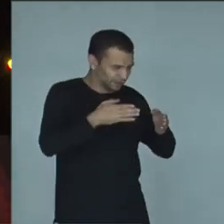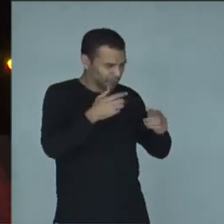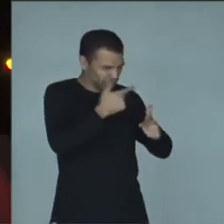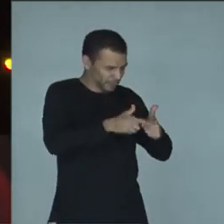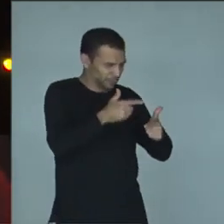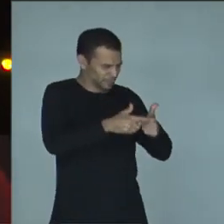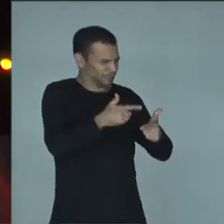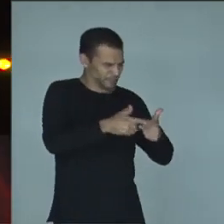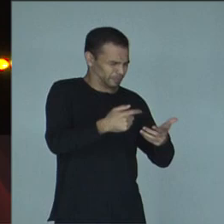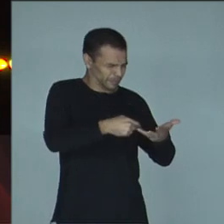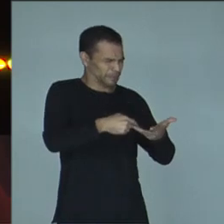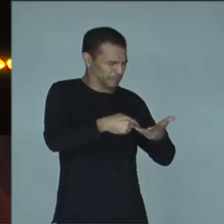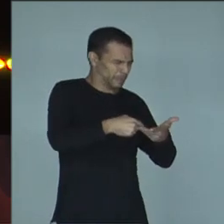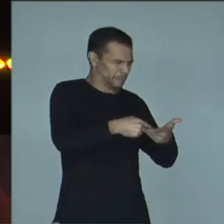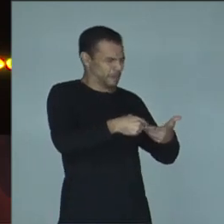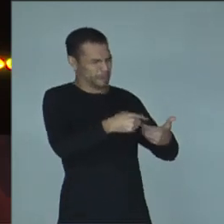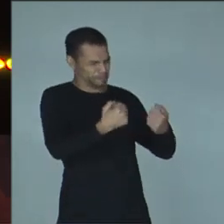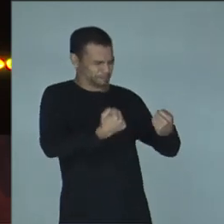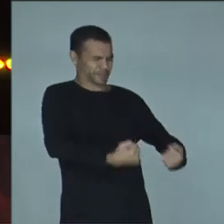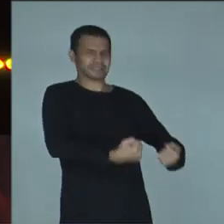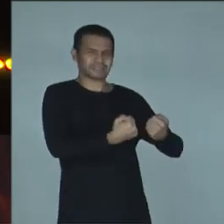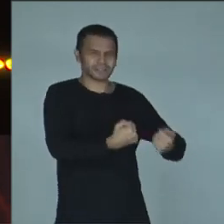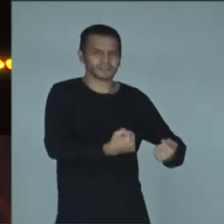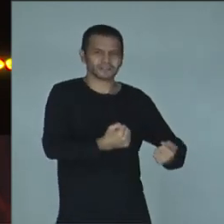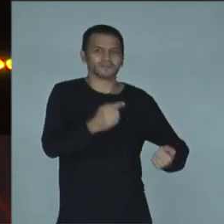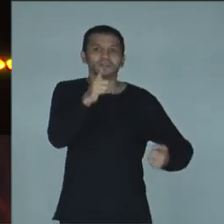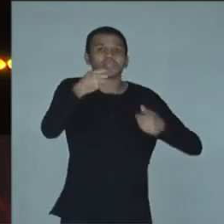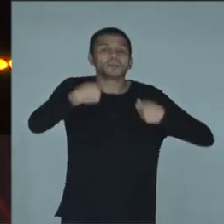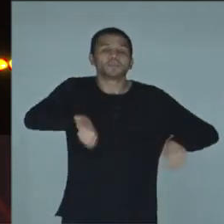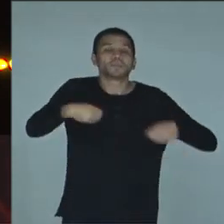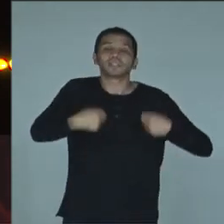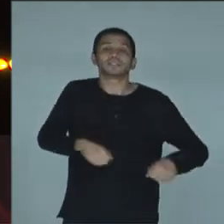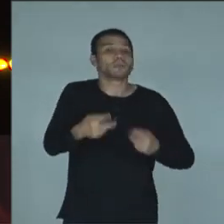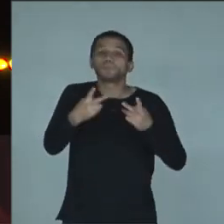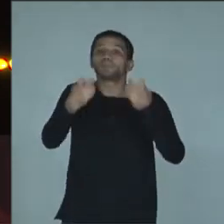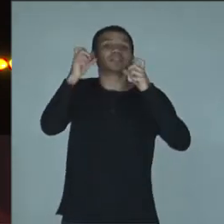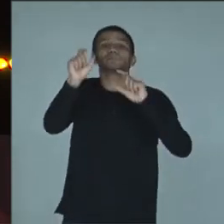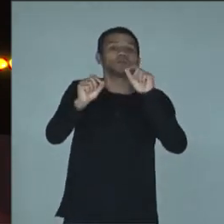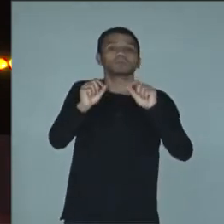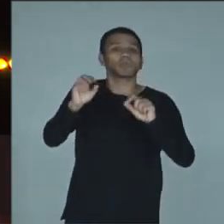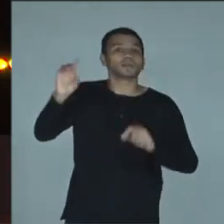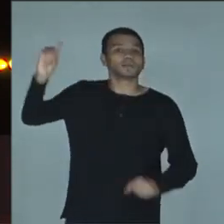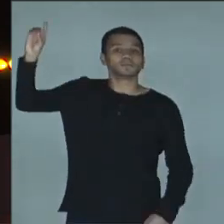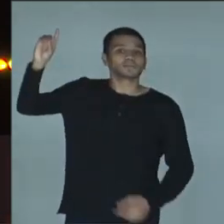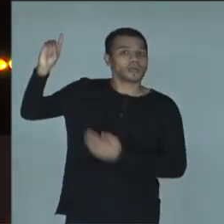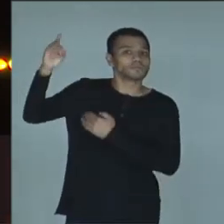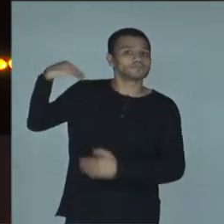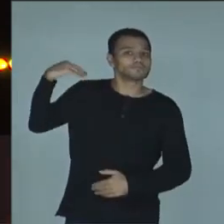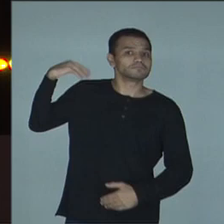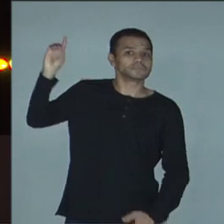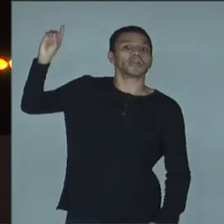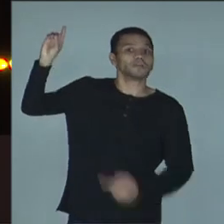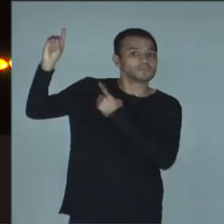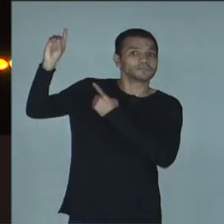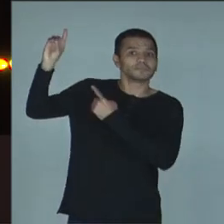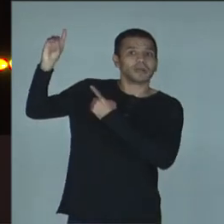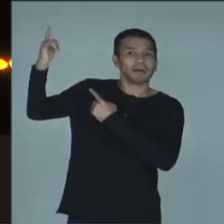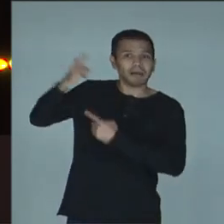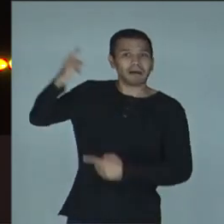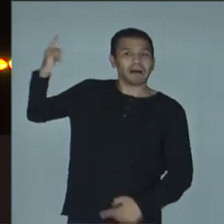pô tô cheio de problema Tô cheio de problema Tô cheio de problema você não consegue perceber que no meio desse problema Tô tem um Deus que te ama para caramba